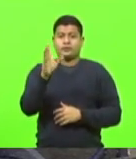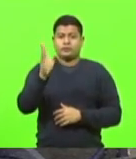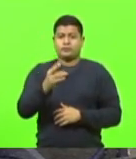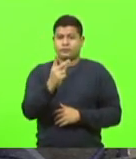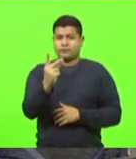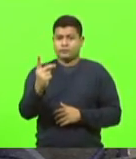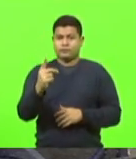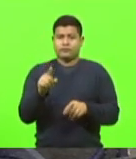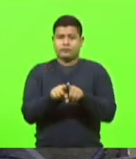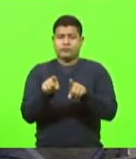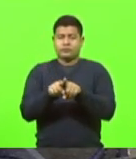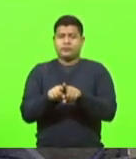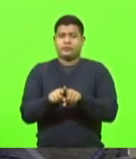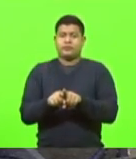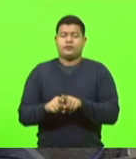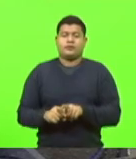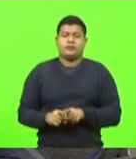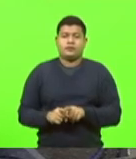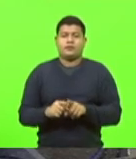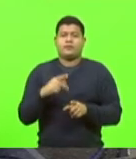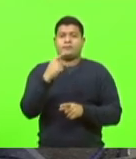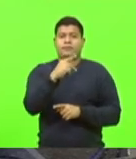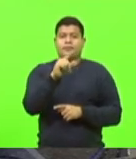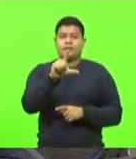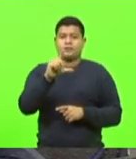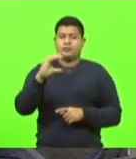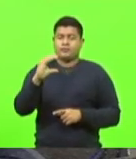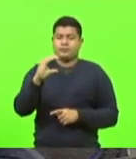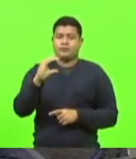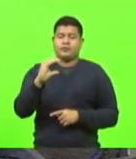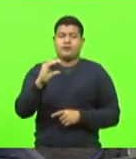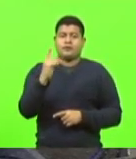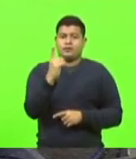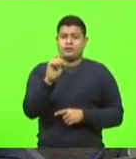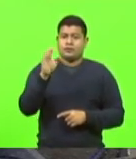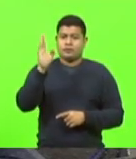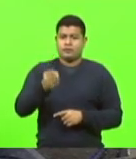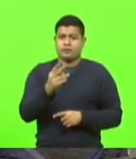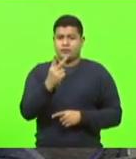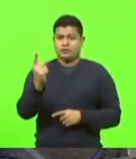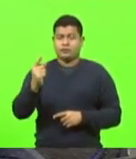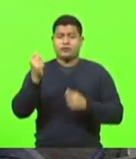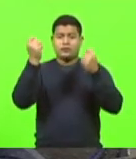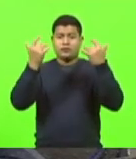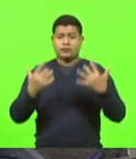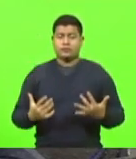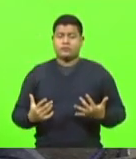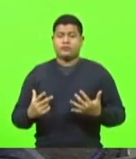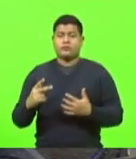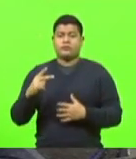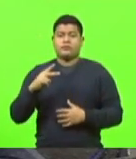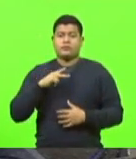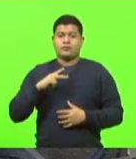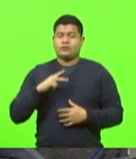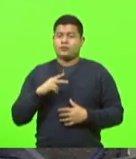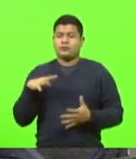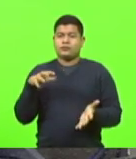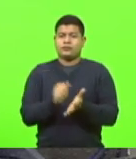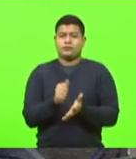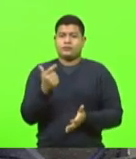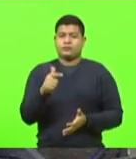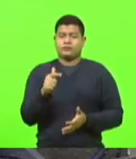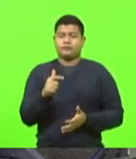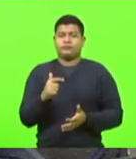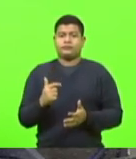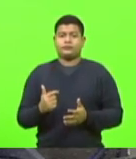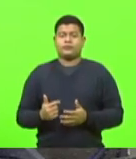e ao projeto de lei complementar, número 10, 2021. E explicações pessoais, não houve oradores inscritos, nada